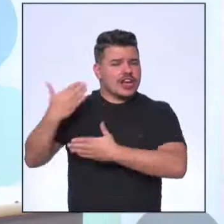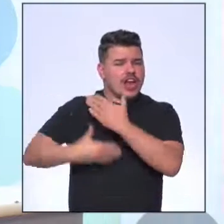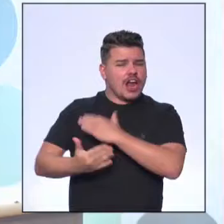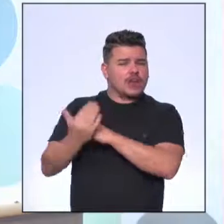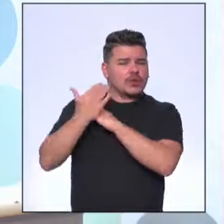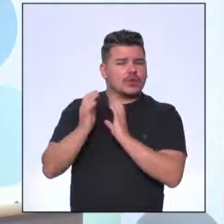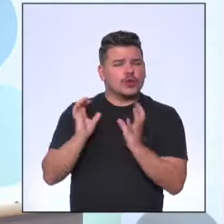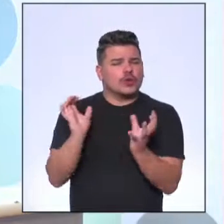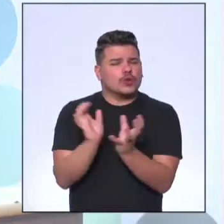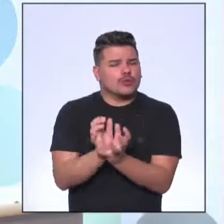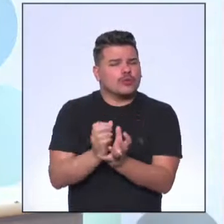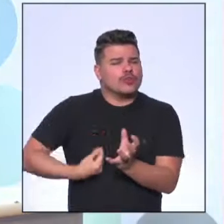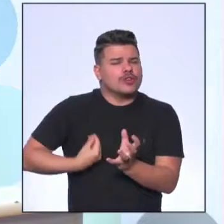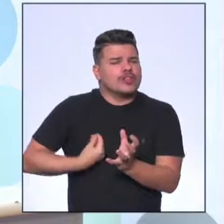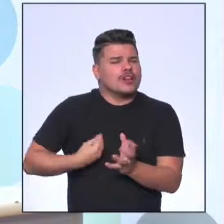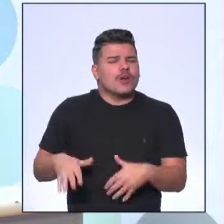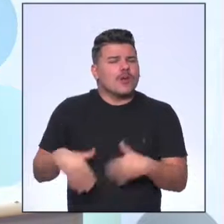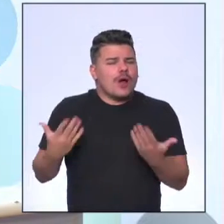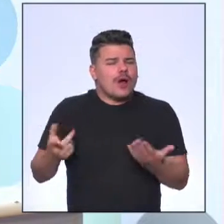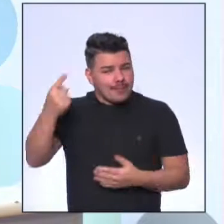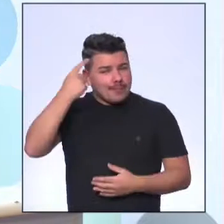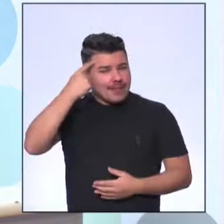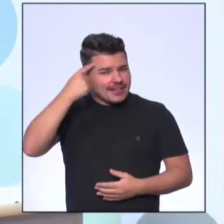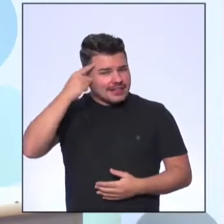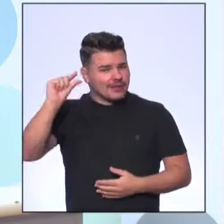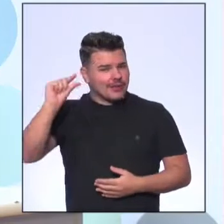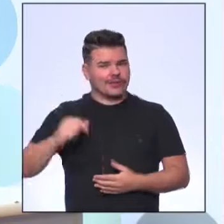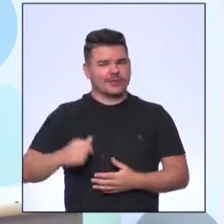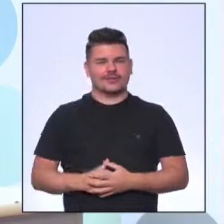pensar um pouquinho? Tempinho para vocês pensarem, ok?